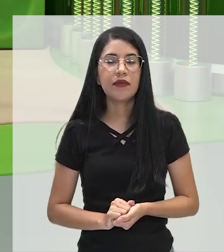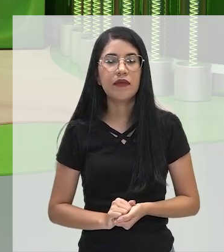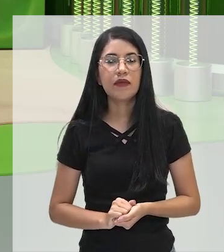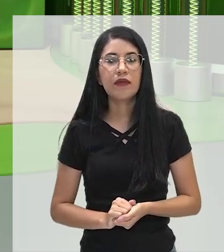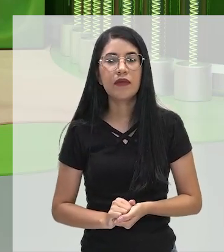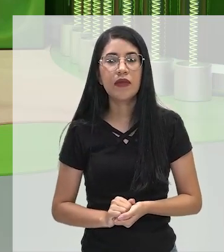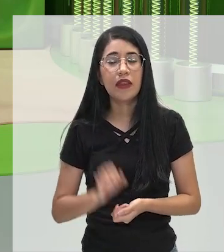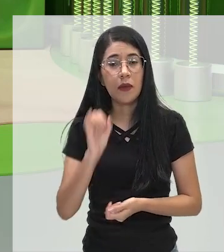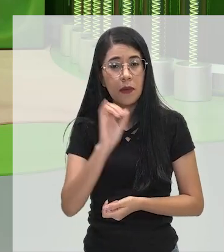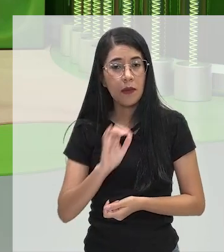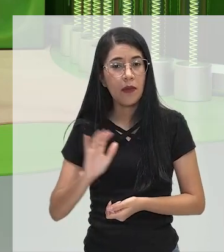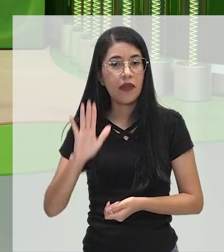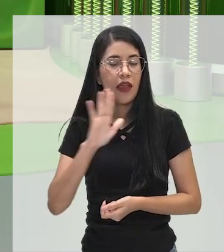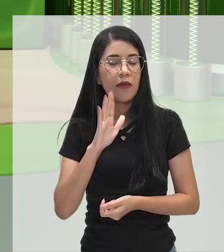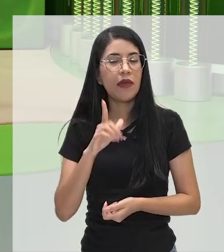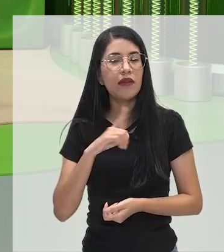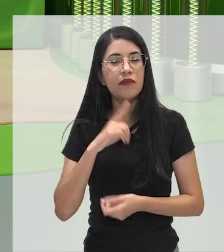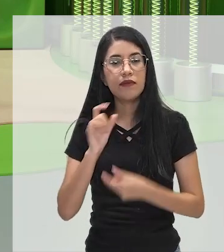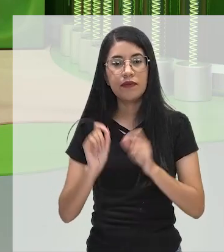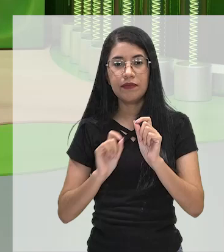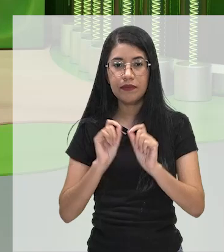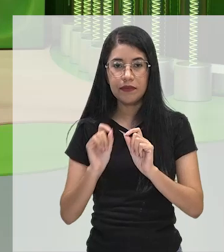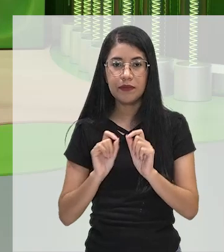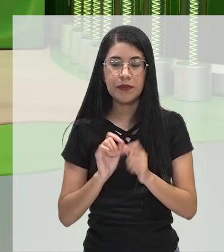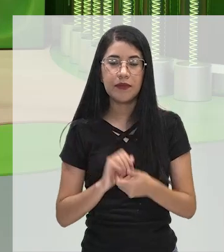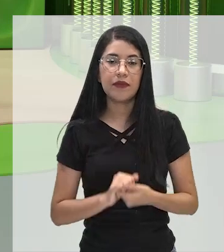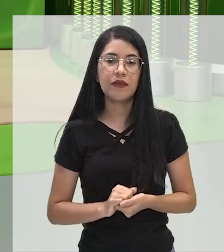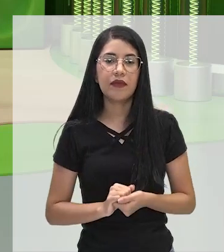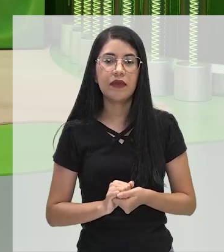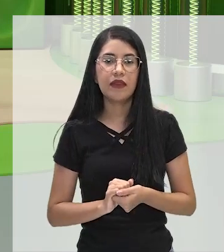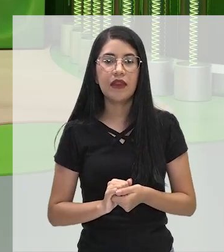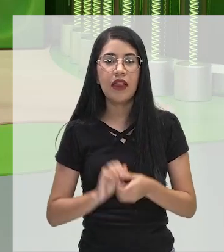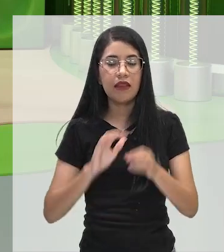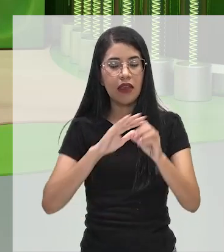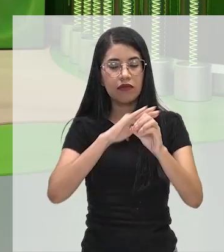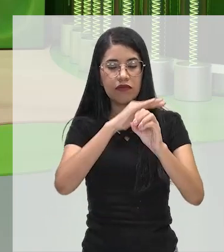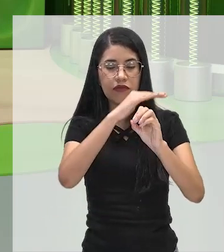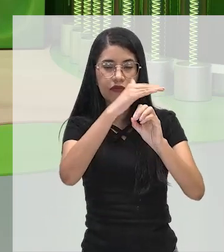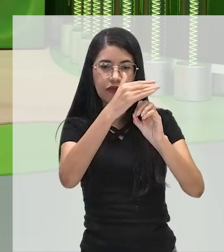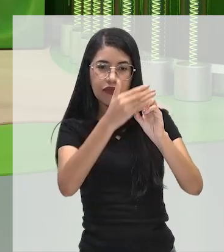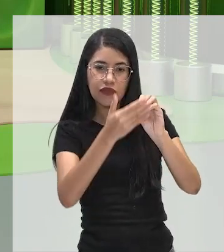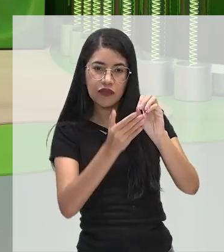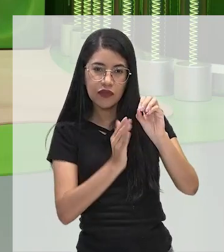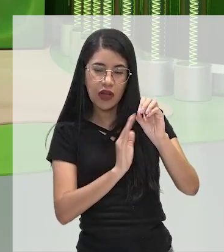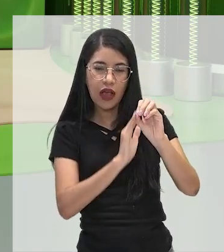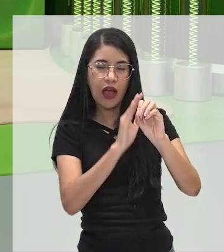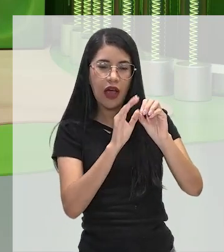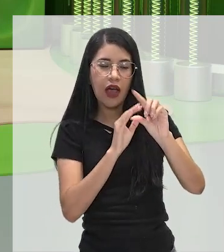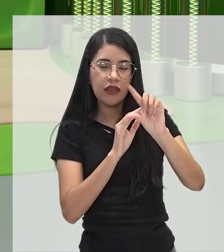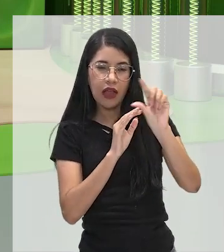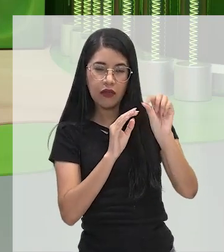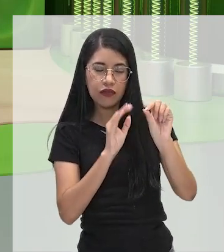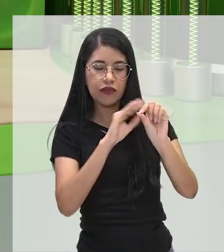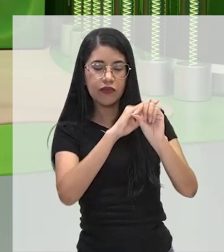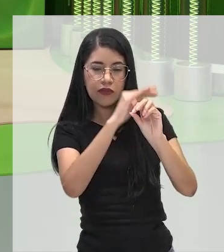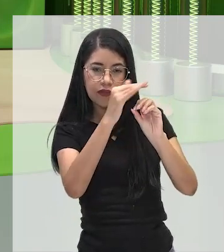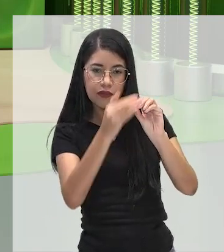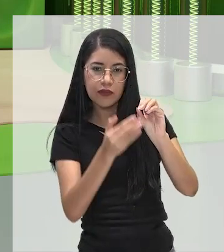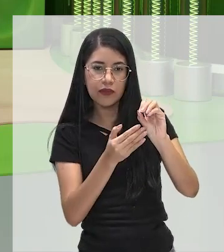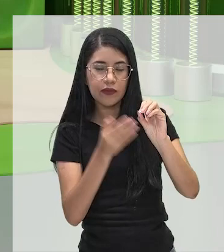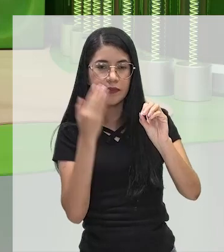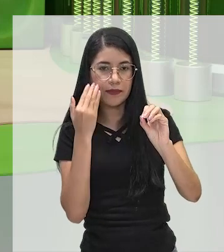aqui, ó, um esquema onde a gente consegue observar a superfície da Lua, né, que é toda essa parte ali que a gente consegue